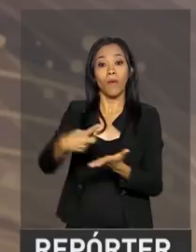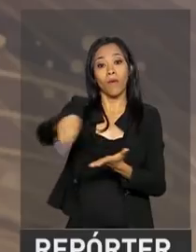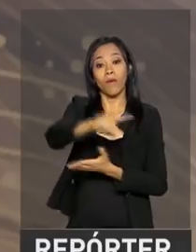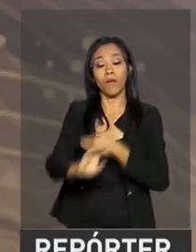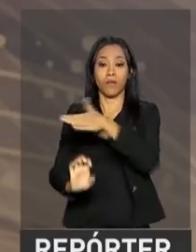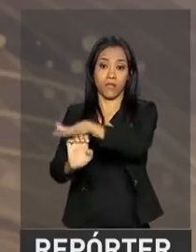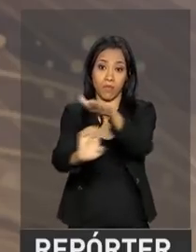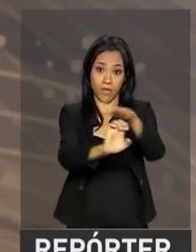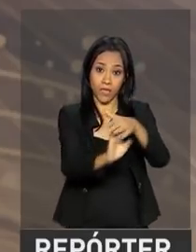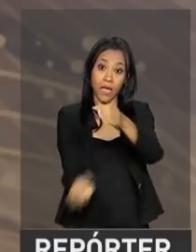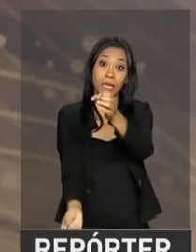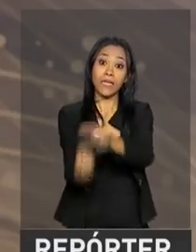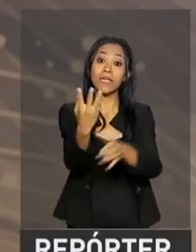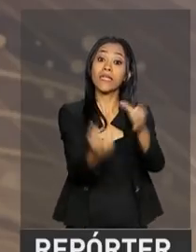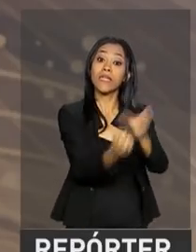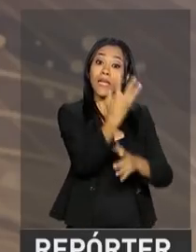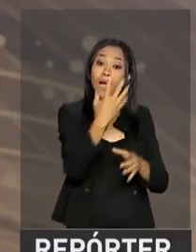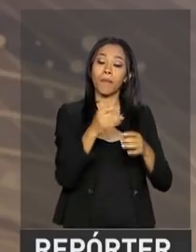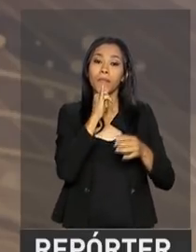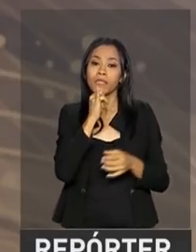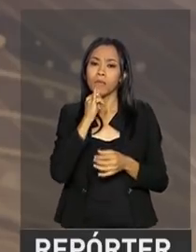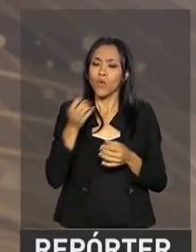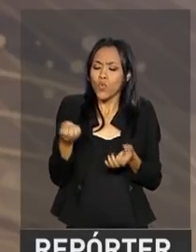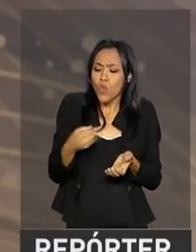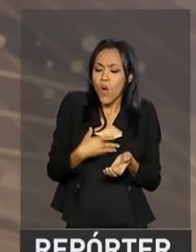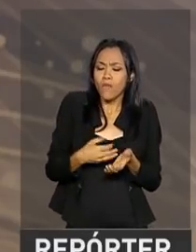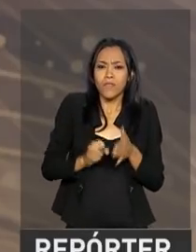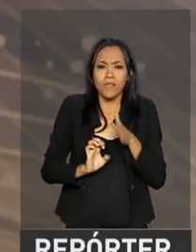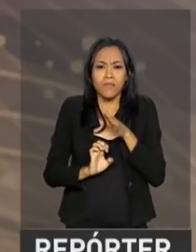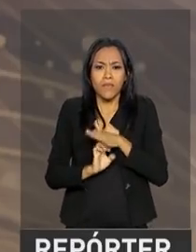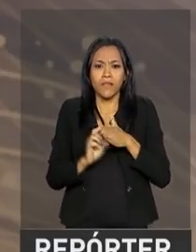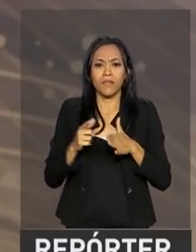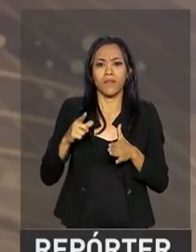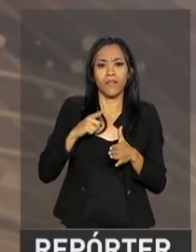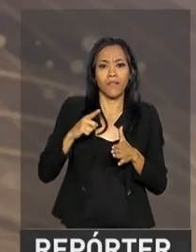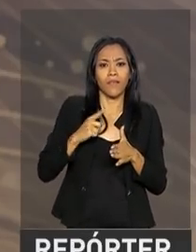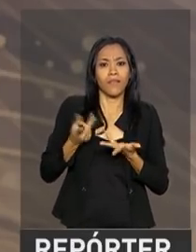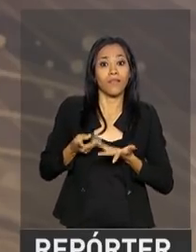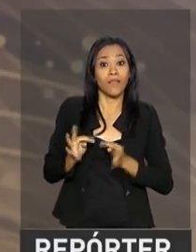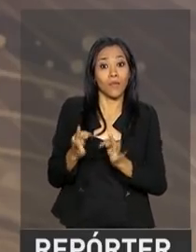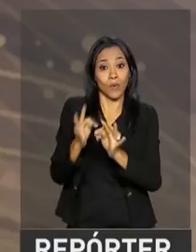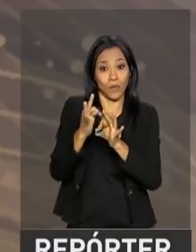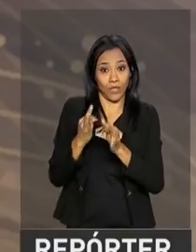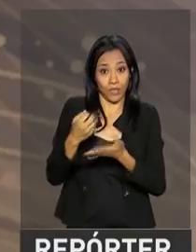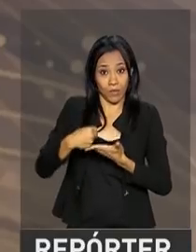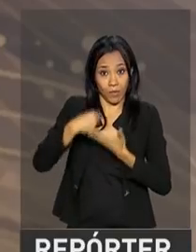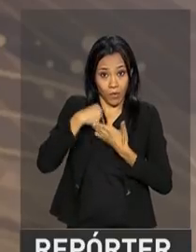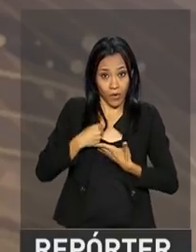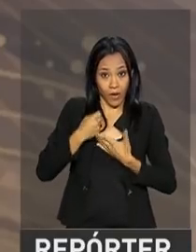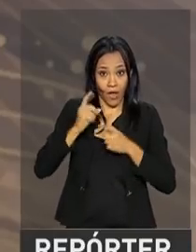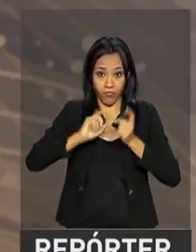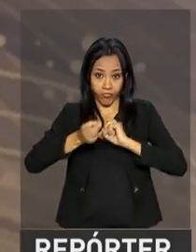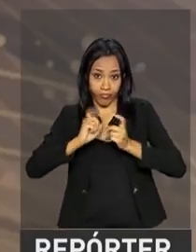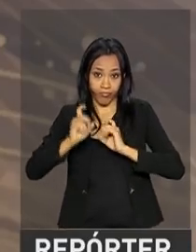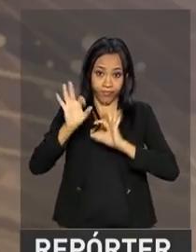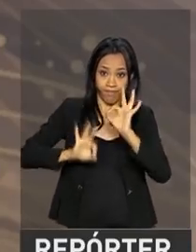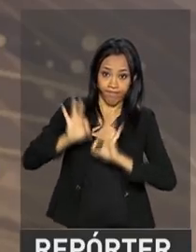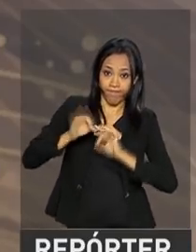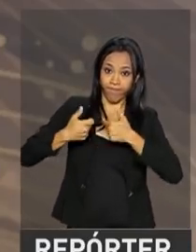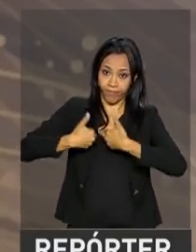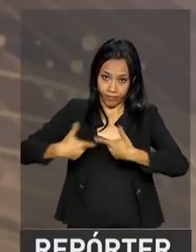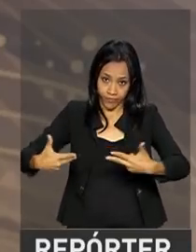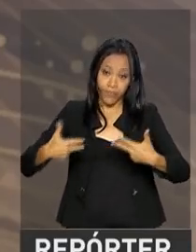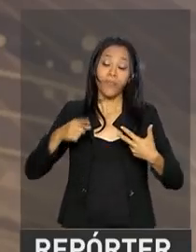startups empresas que estão nascendo e que tenha tecnologia como base as mudanças também devem diminuir a burocracia